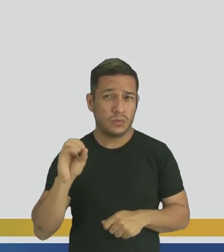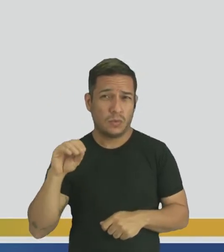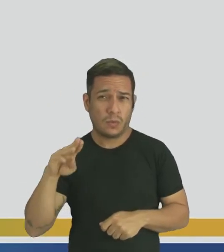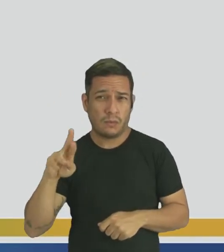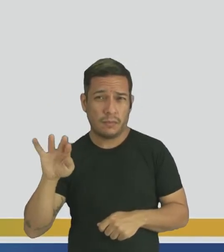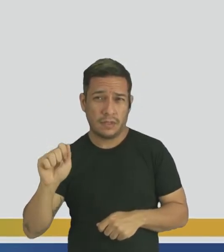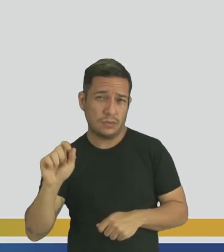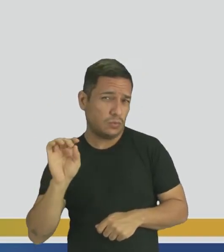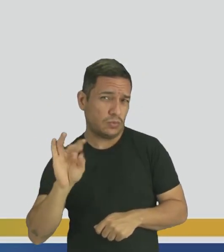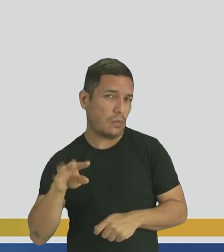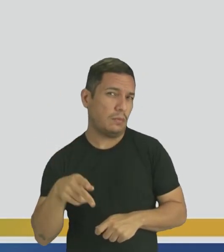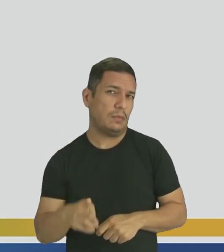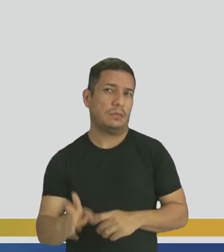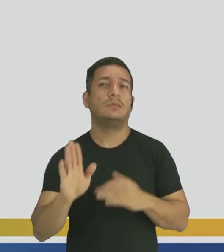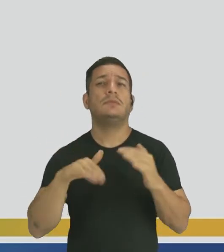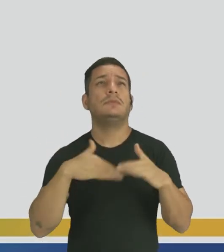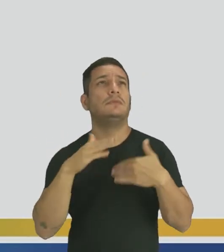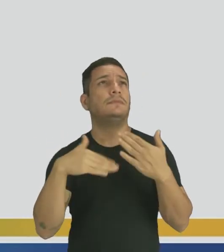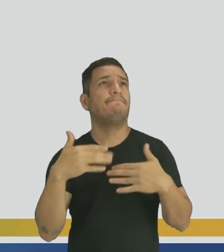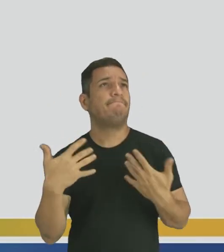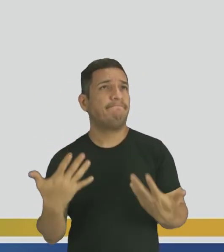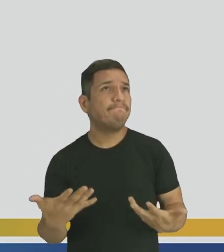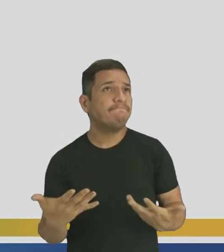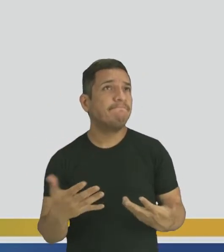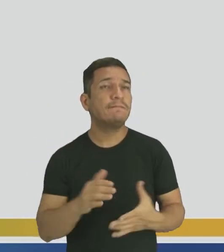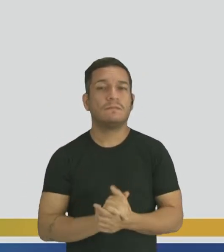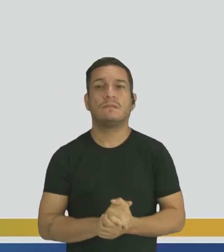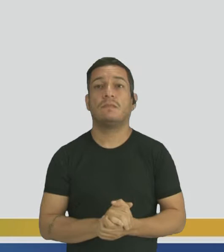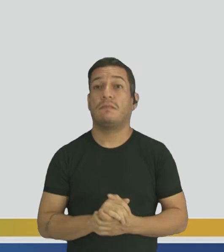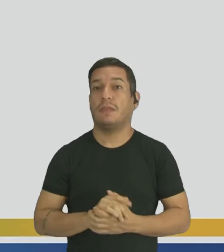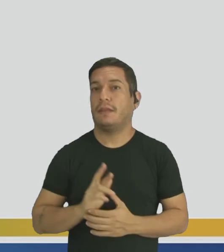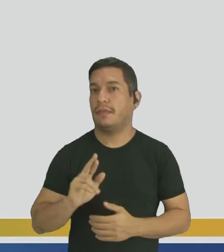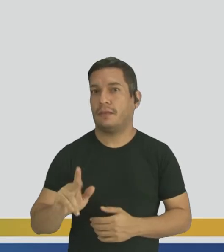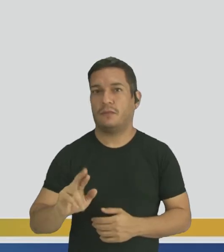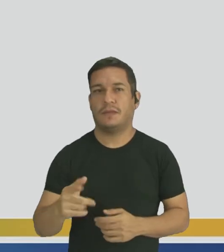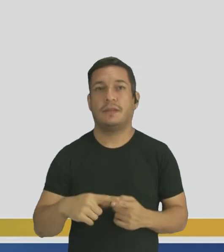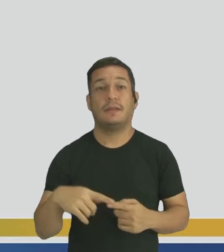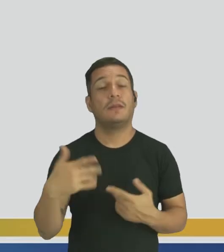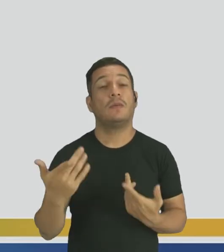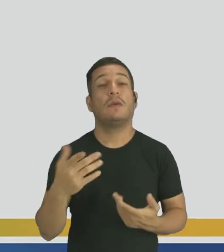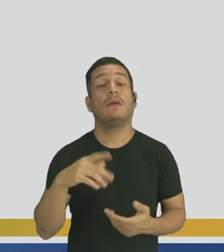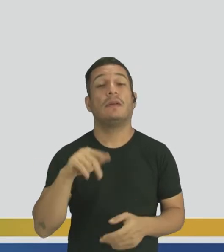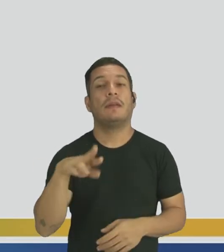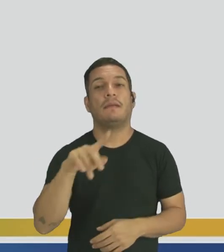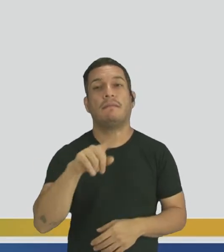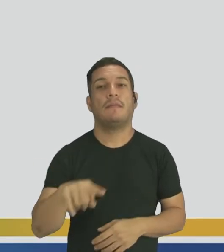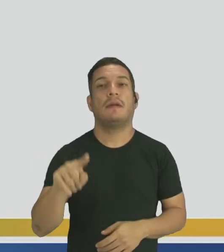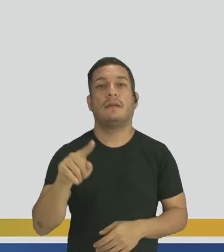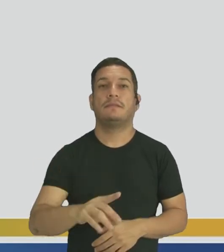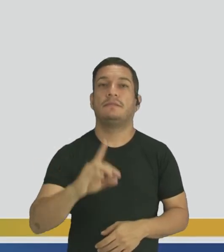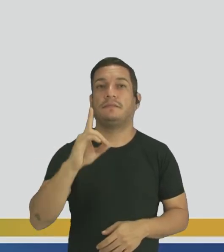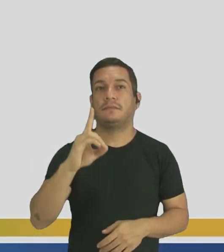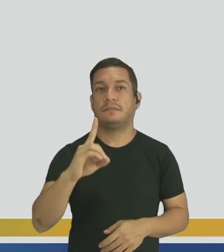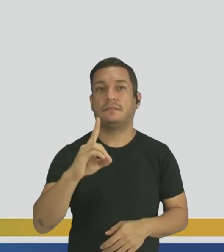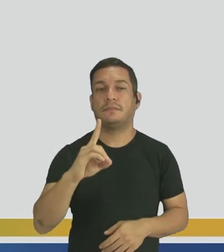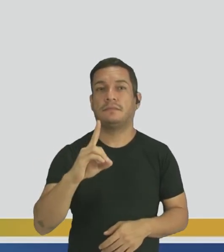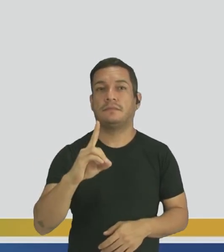sombra para continuar o seu desenvolvimento? Não, né? Então, quem marcou a letra